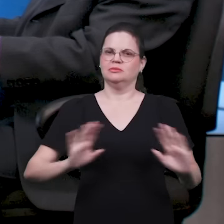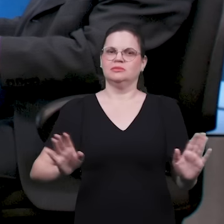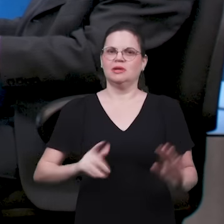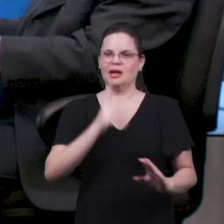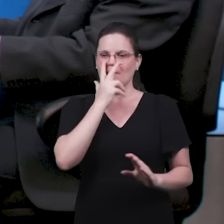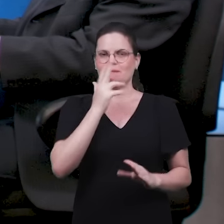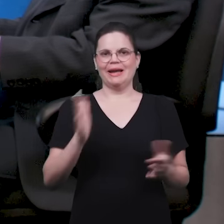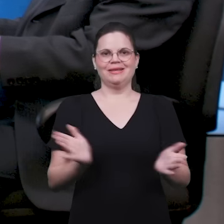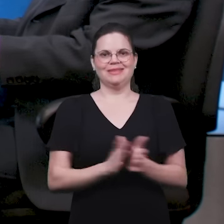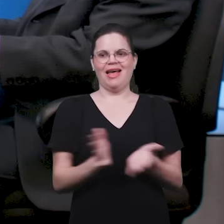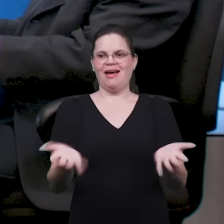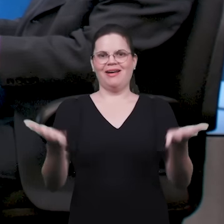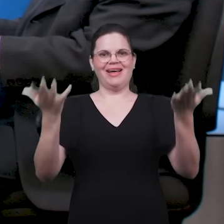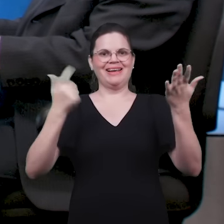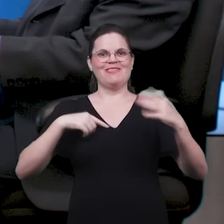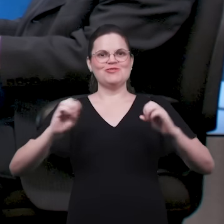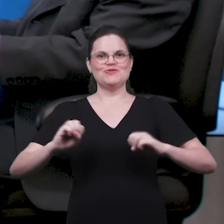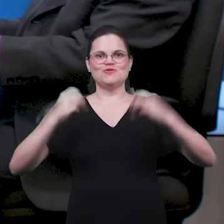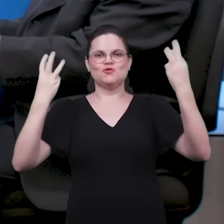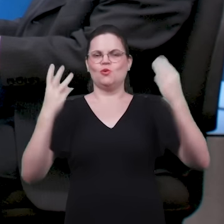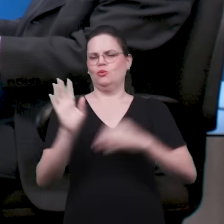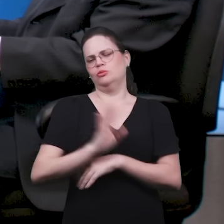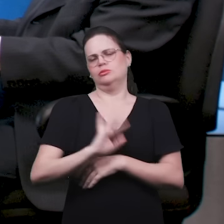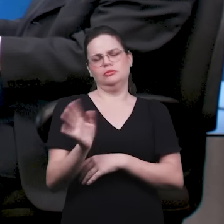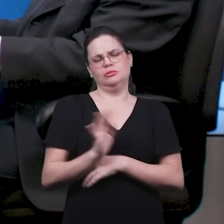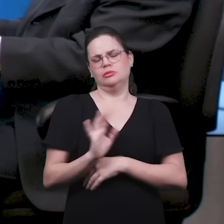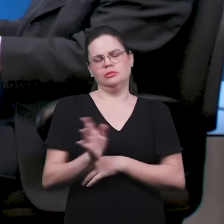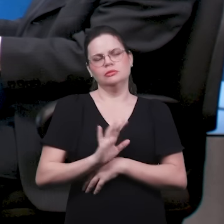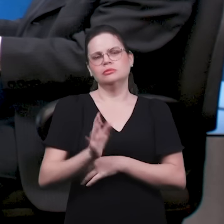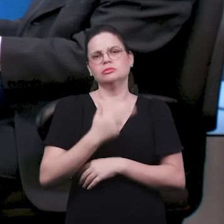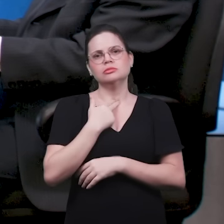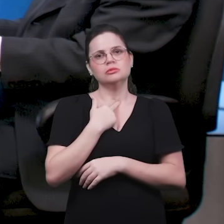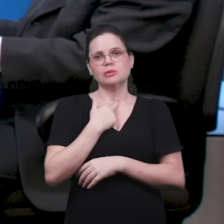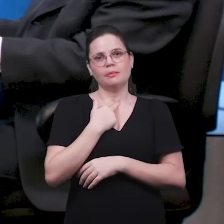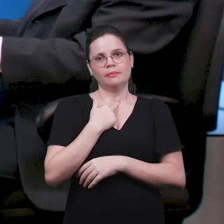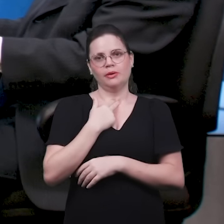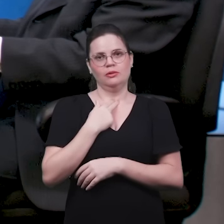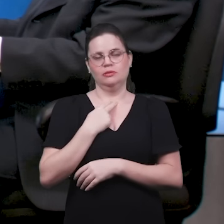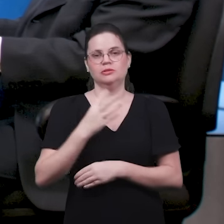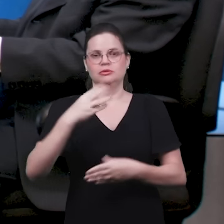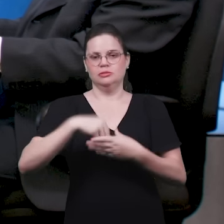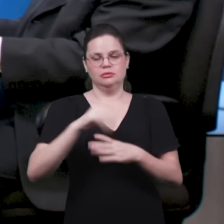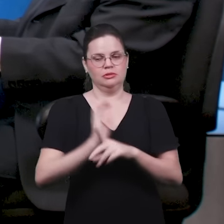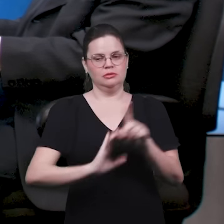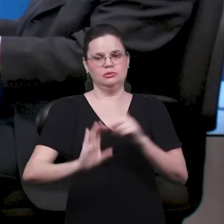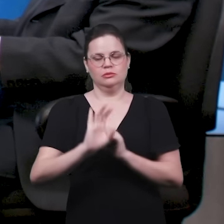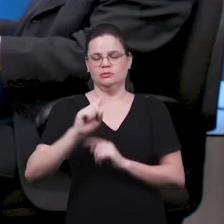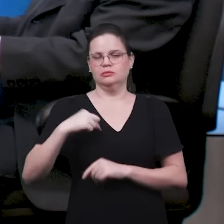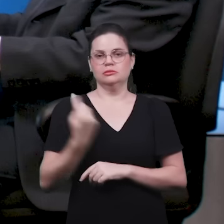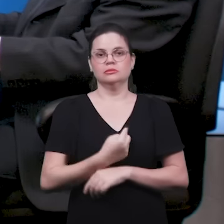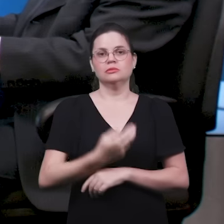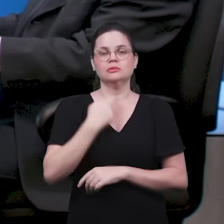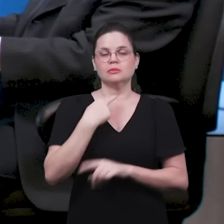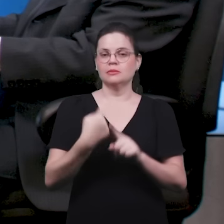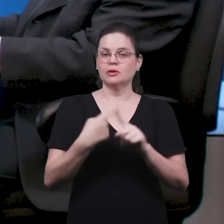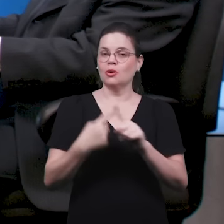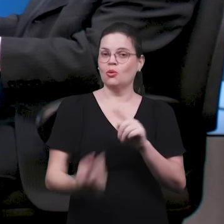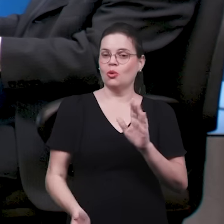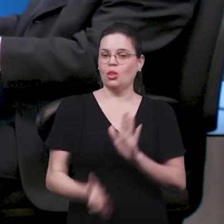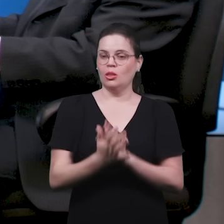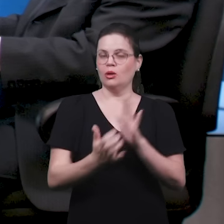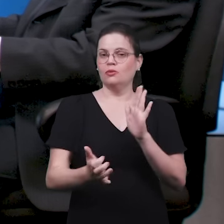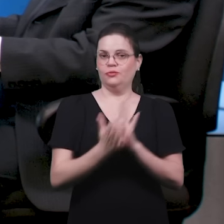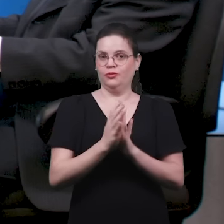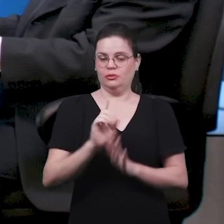animador de auditório. Tipo um animador de auditório. Isso não faz parte do nosso culto. Isso não deve fazer parte dos nossos cultos, não. Isso. Porque o louvor é uma coisa muito, na